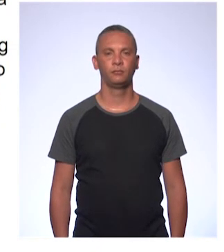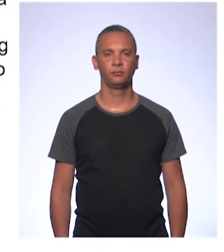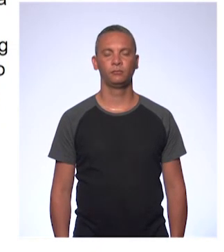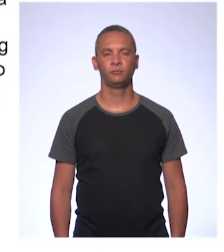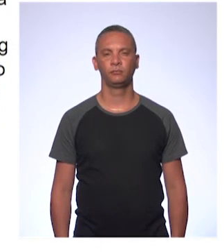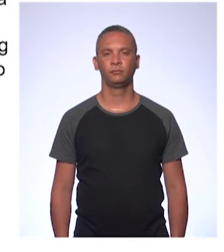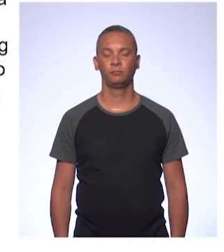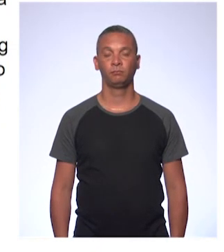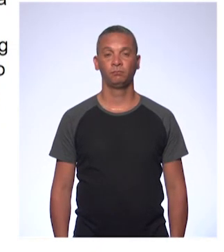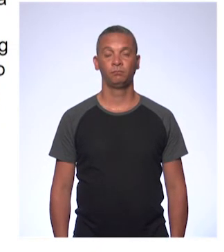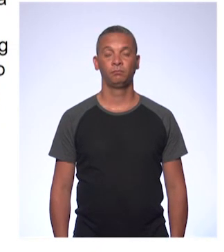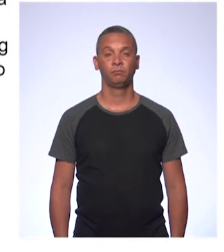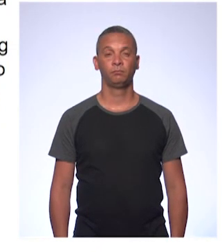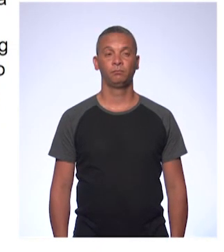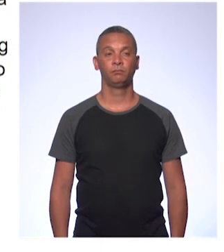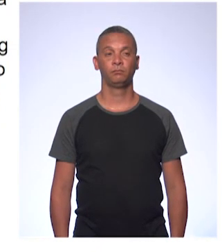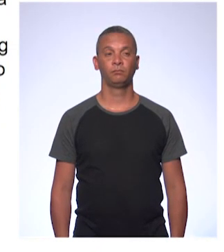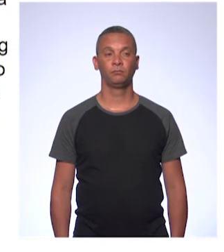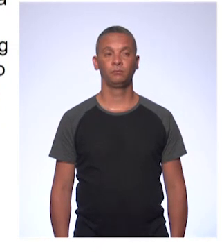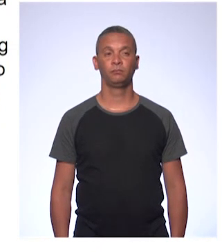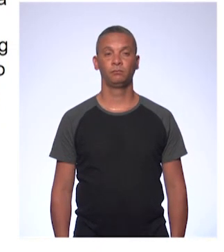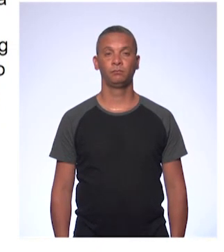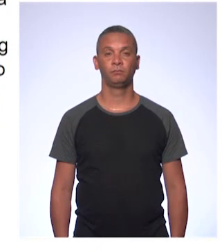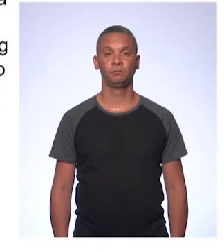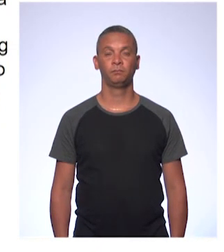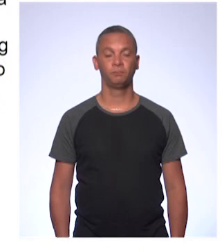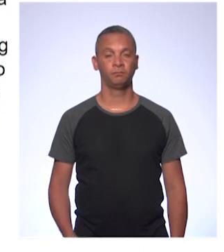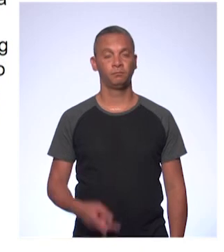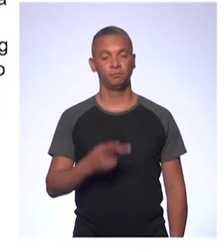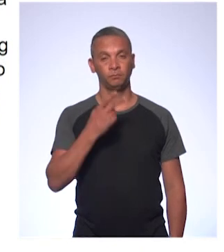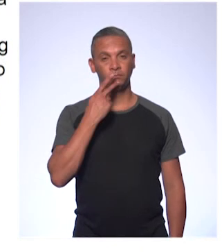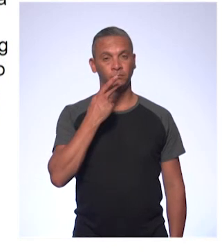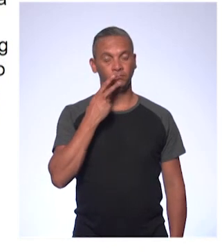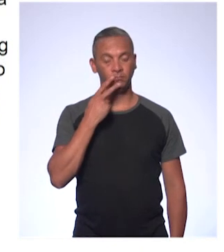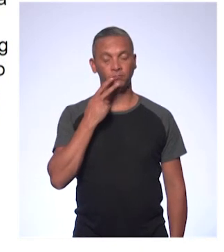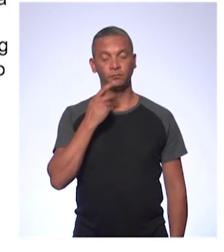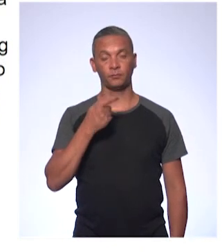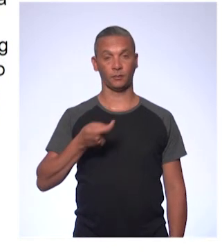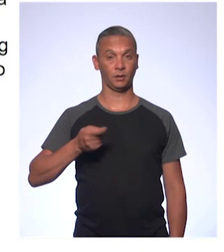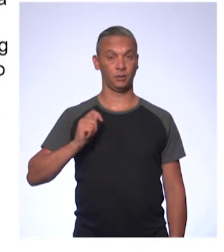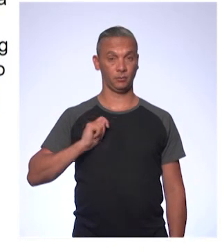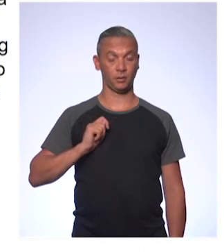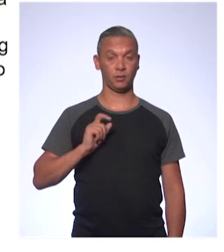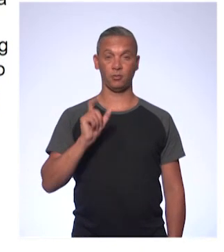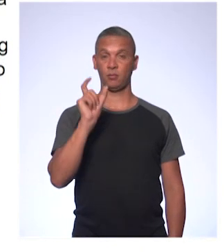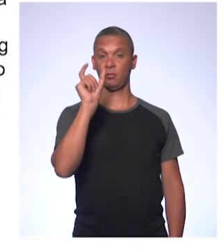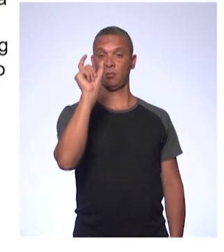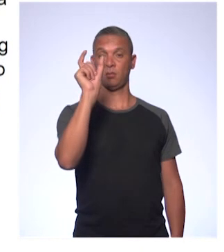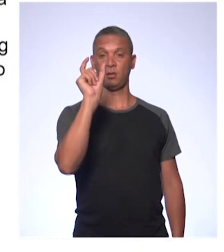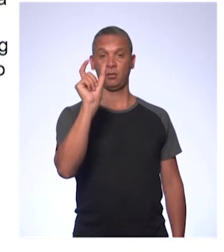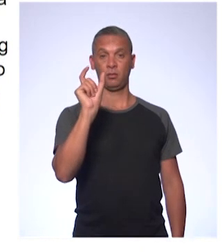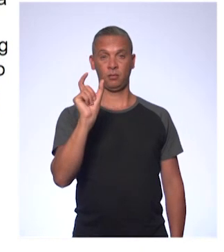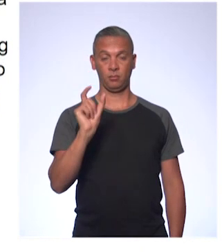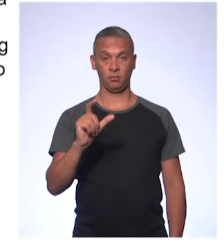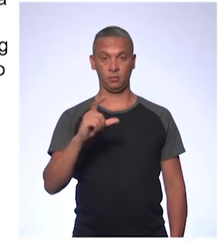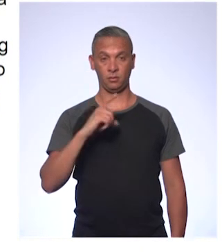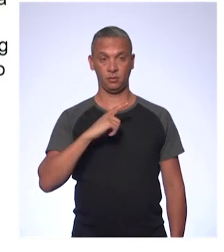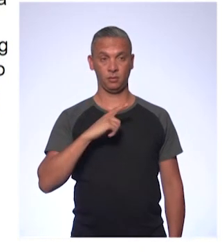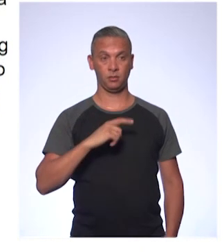XXI. Ali tem uma palavrinha que é